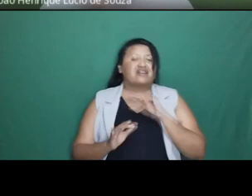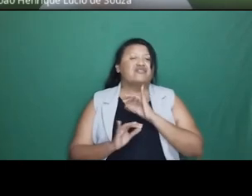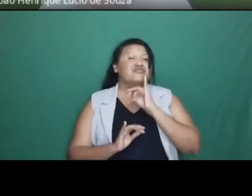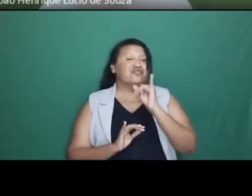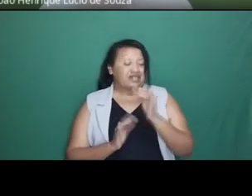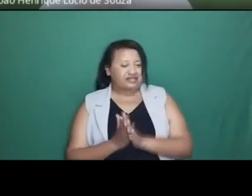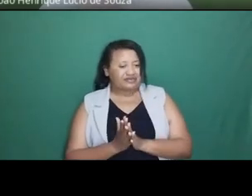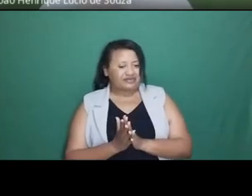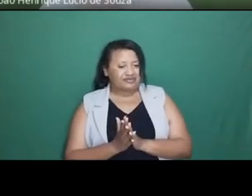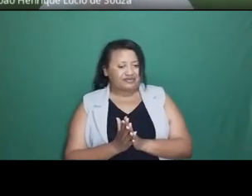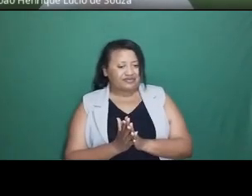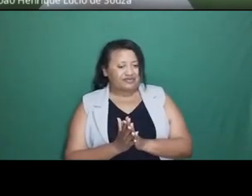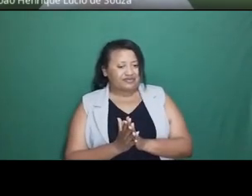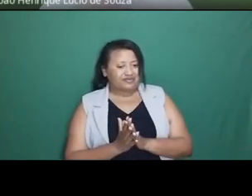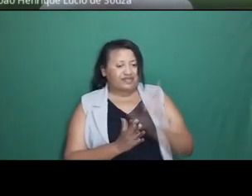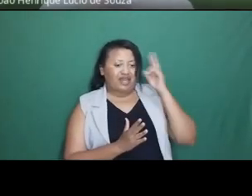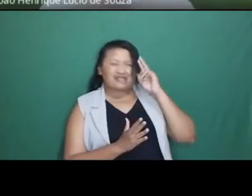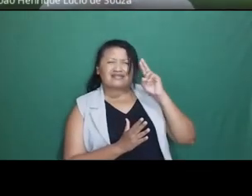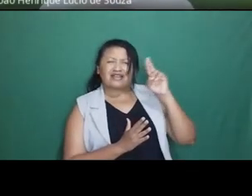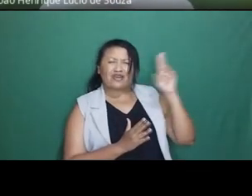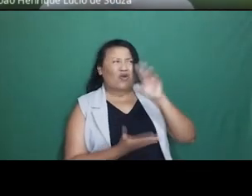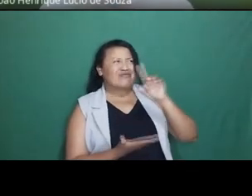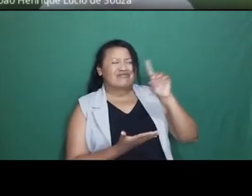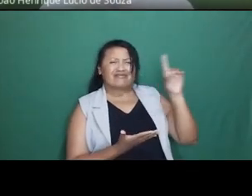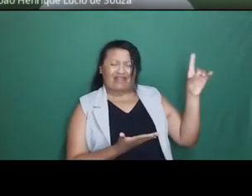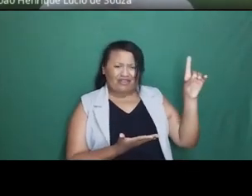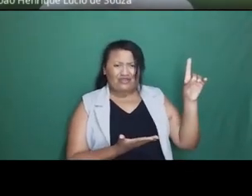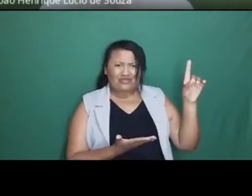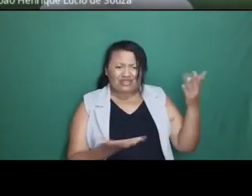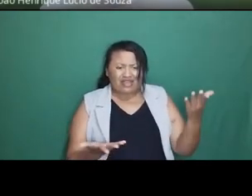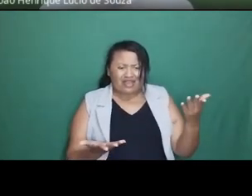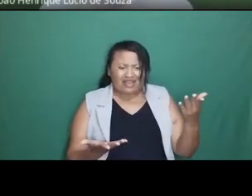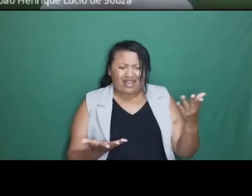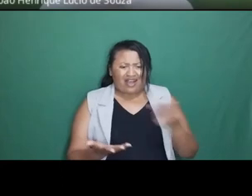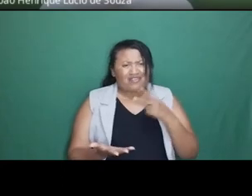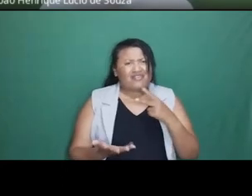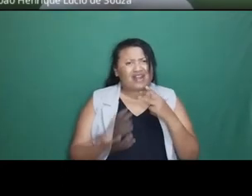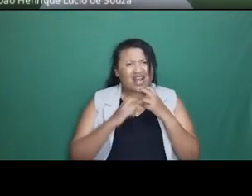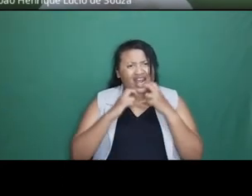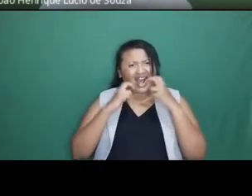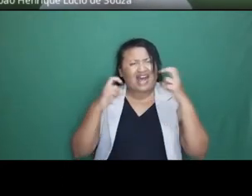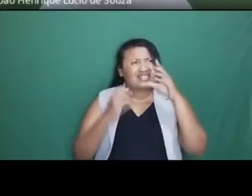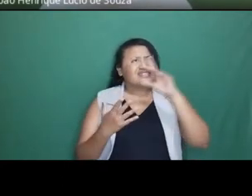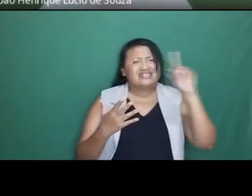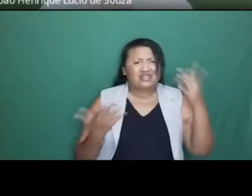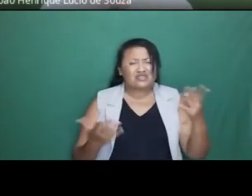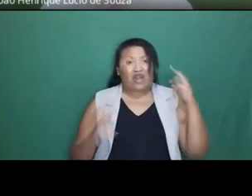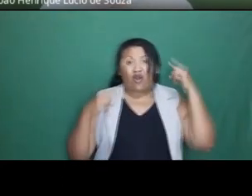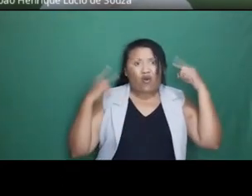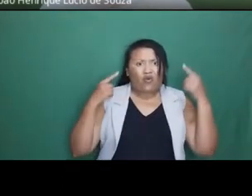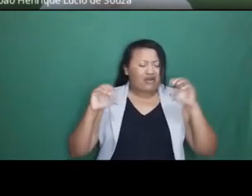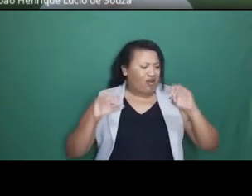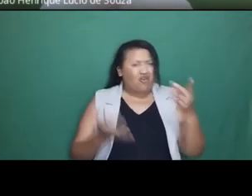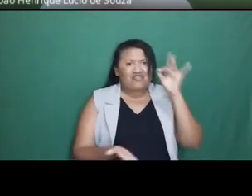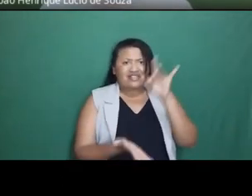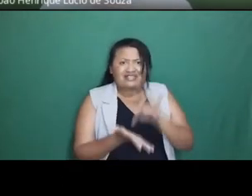Senhor Deus dos desgraçados dizendo em Vós Senhor Deus se é loucura se